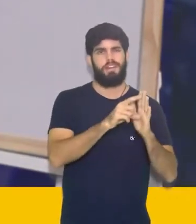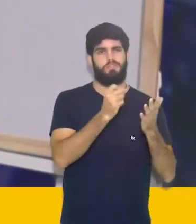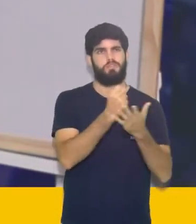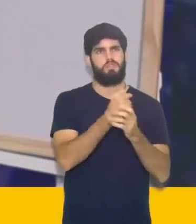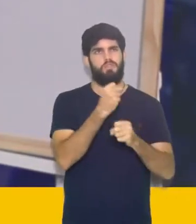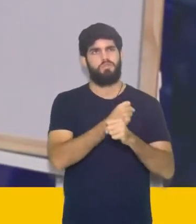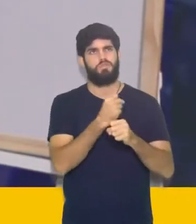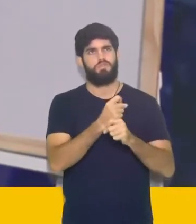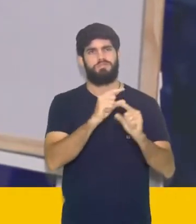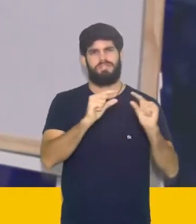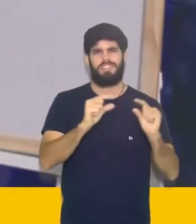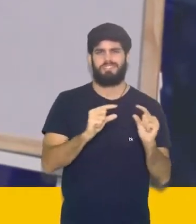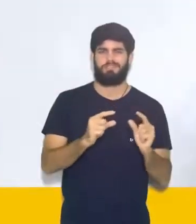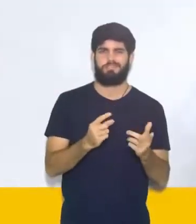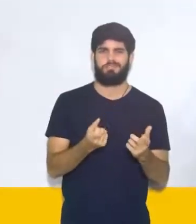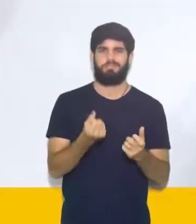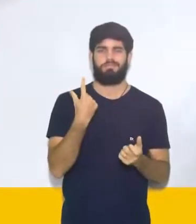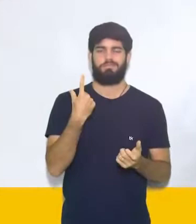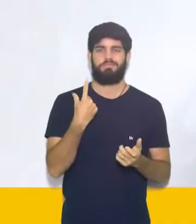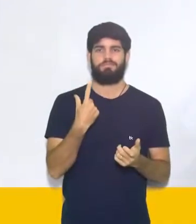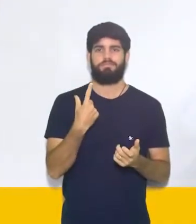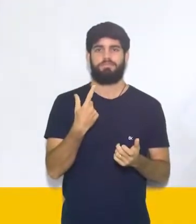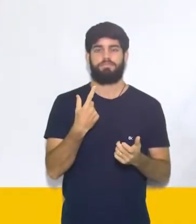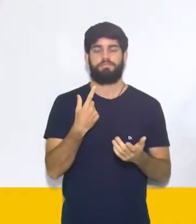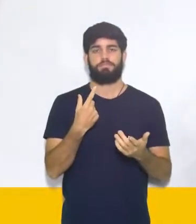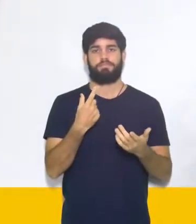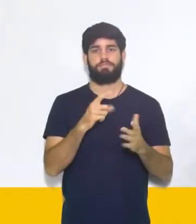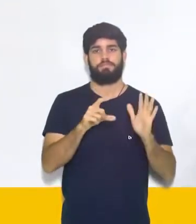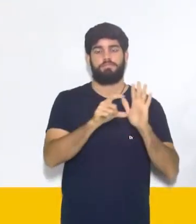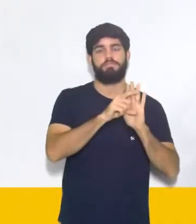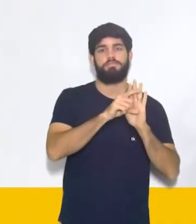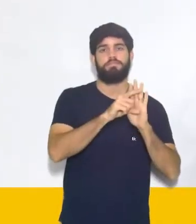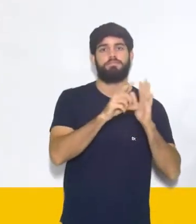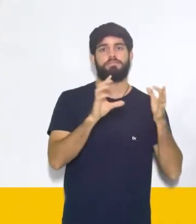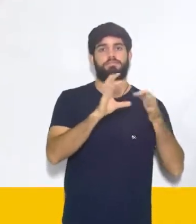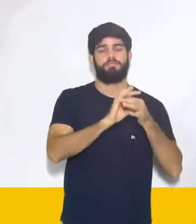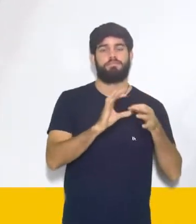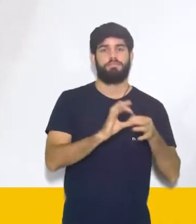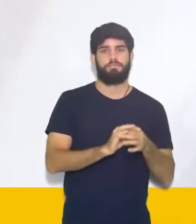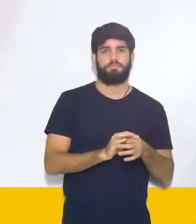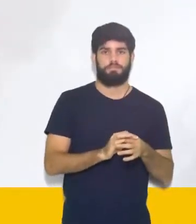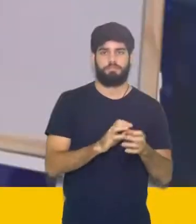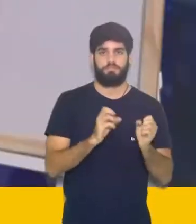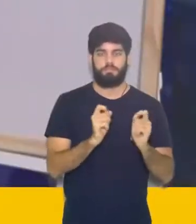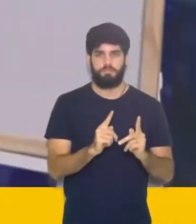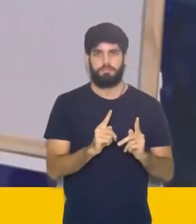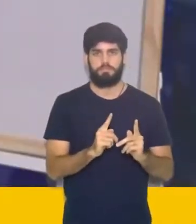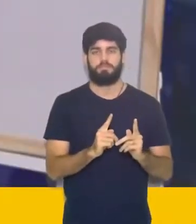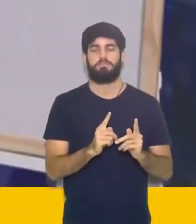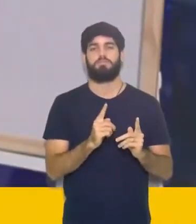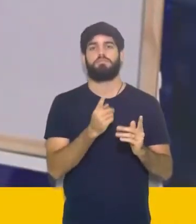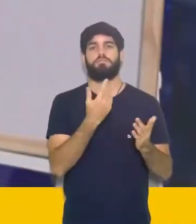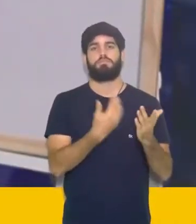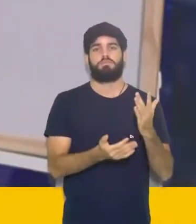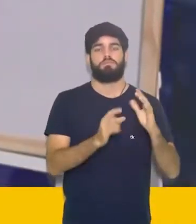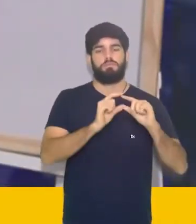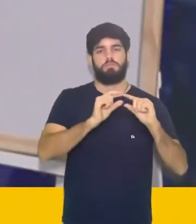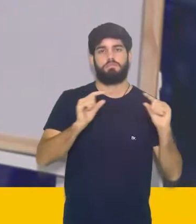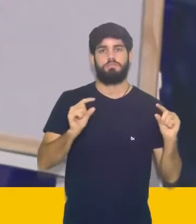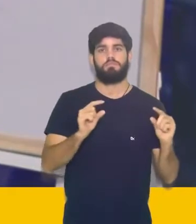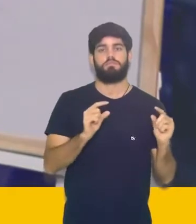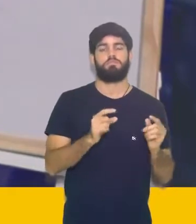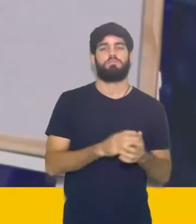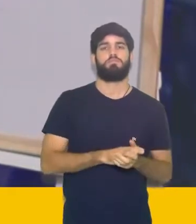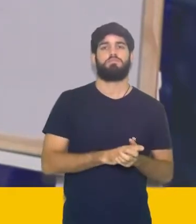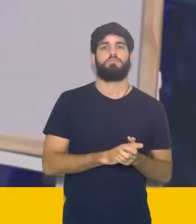verso. Entendeu? Para ser parágrafo a gente tem que linkar aqui, aqui, aqui, aqui e perde essa